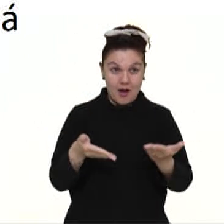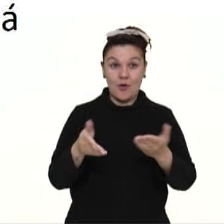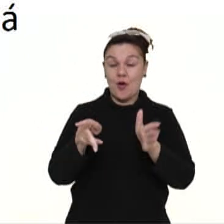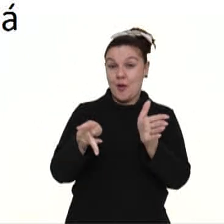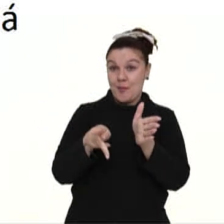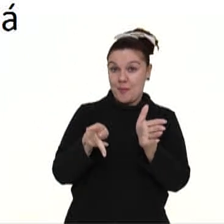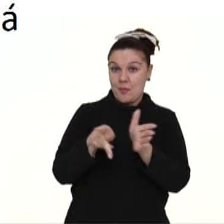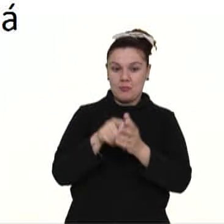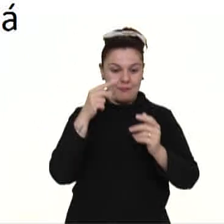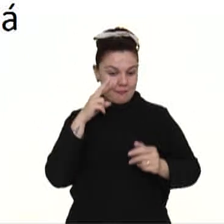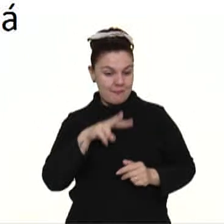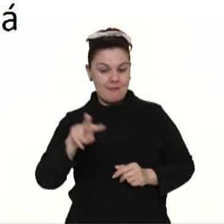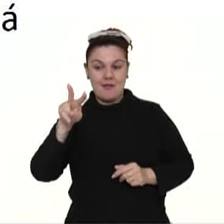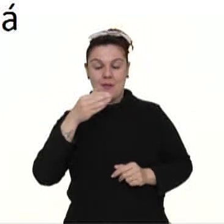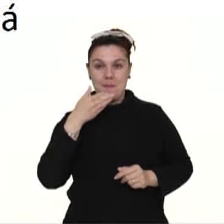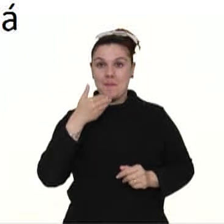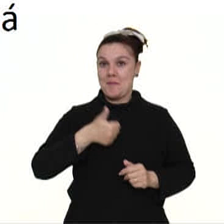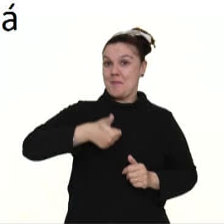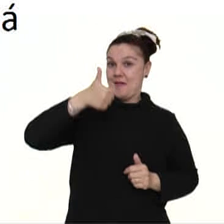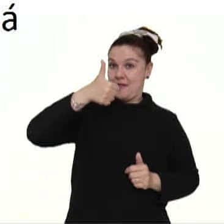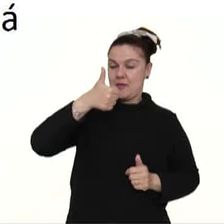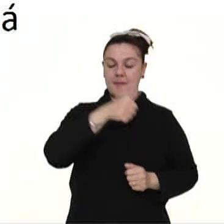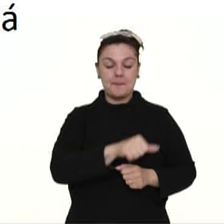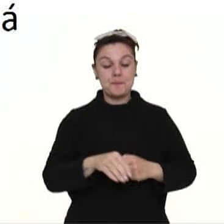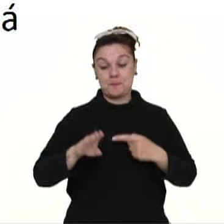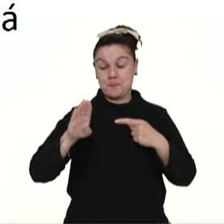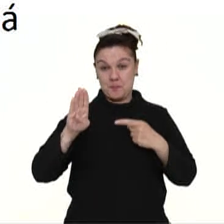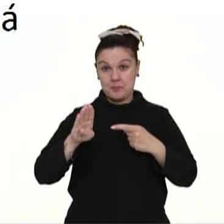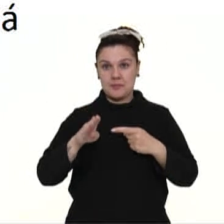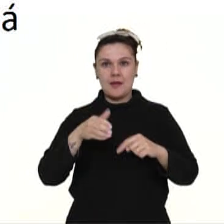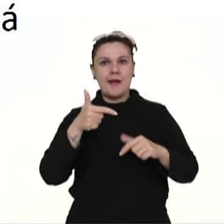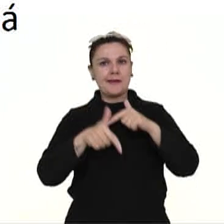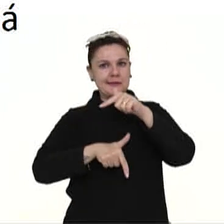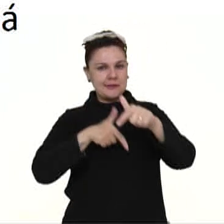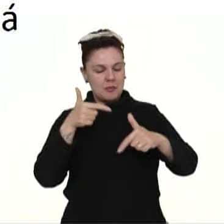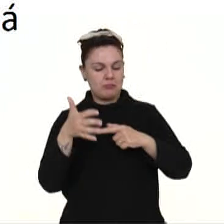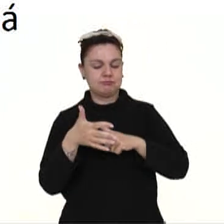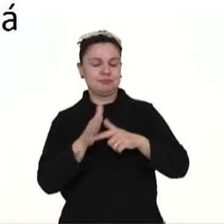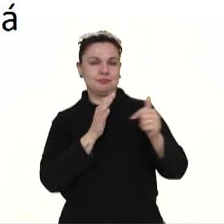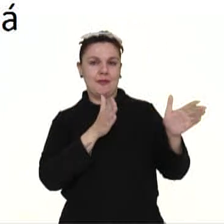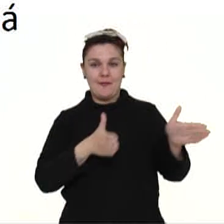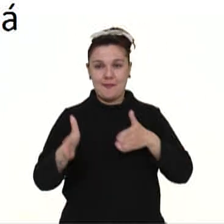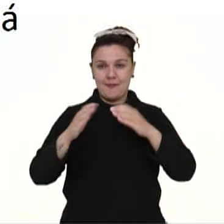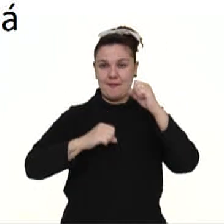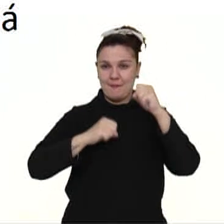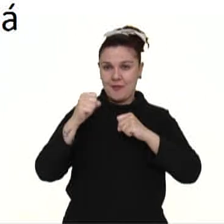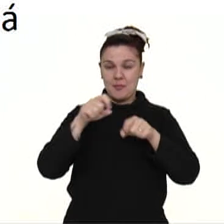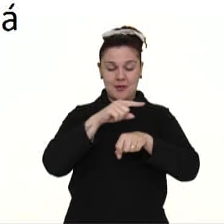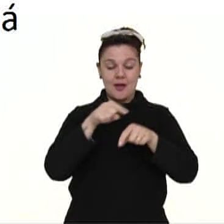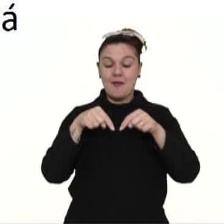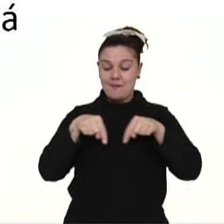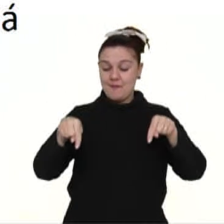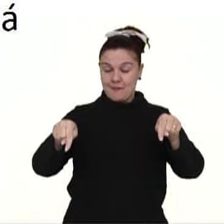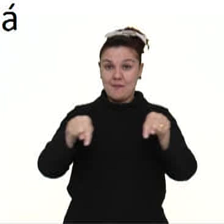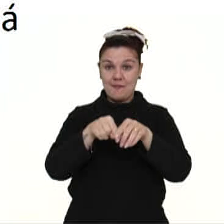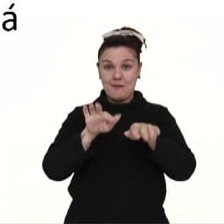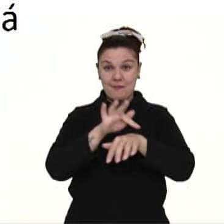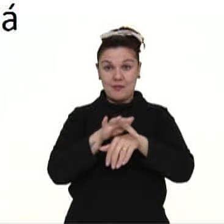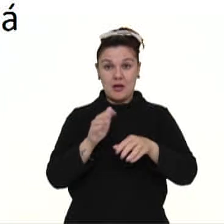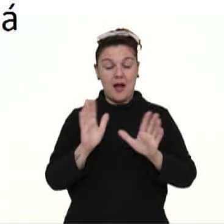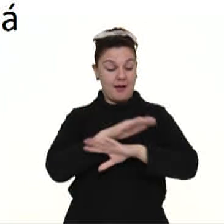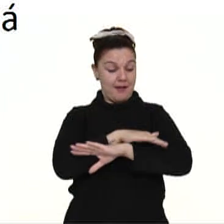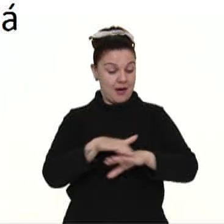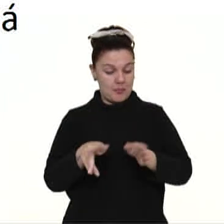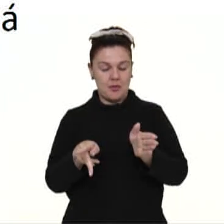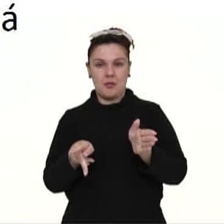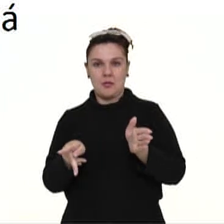trabalho passa a ser visto com bons olhos. E letra B. A manufatura utilizada na sociedade feudal dá lado à maquinofatura